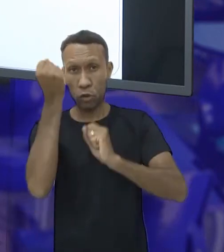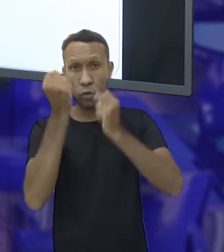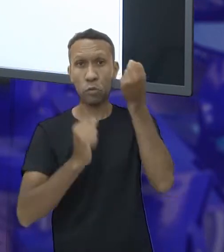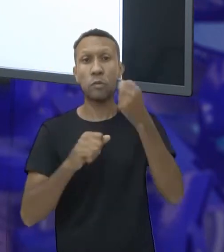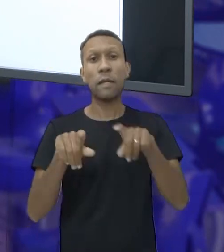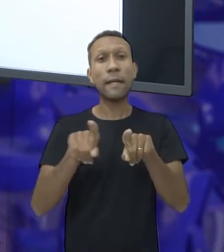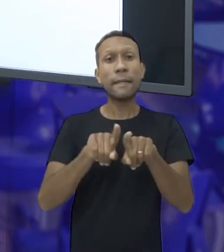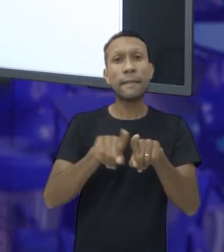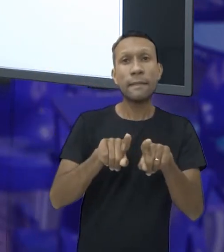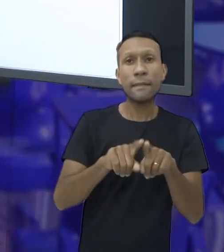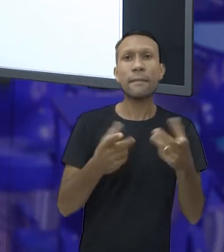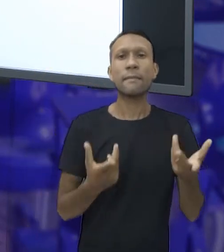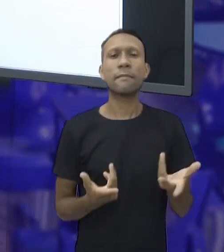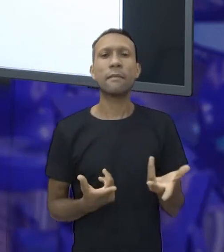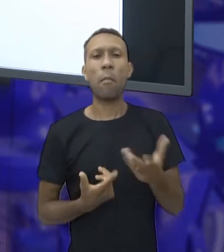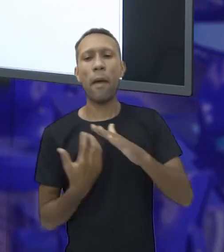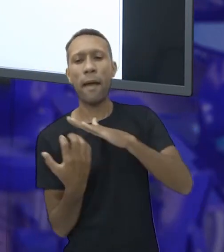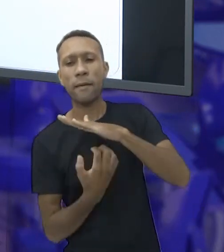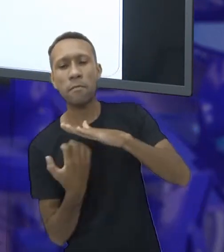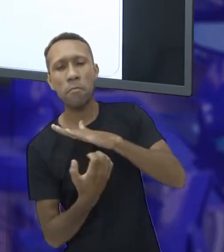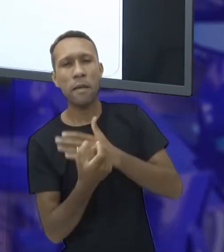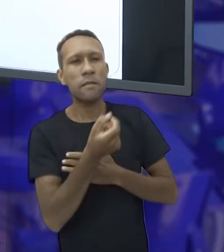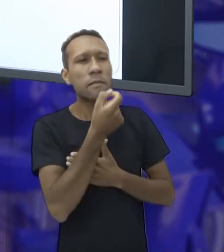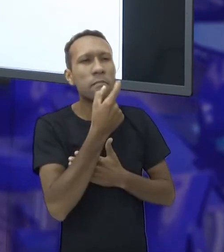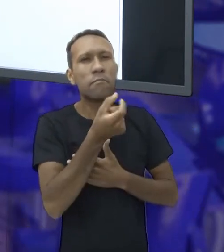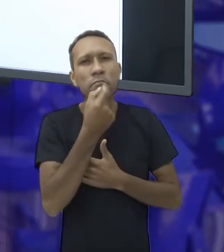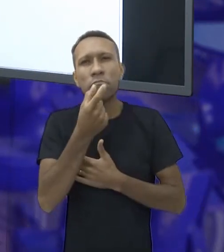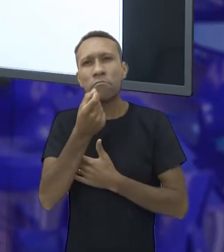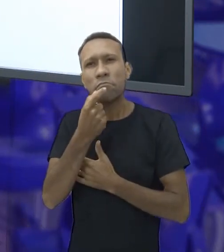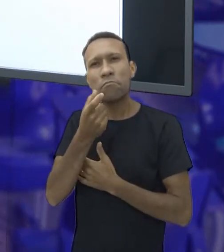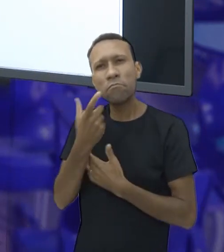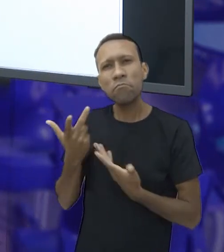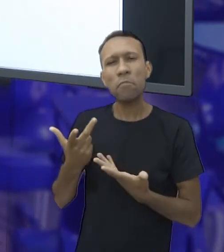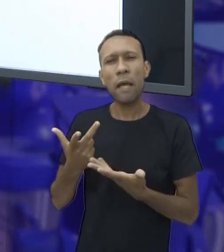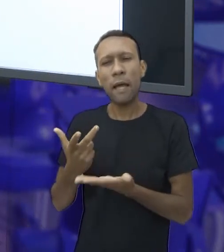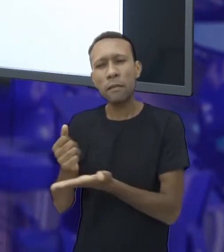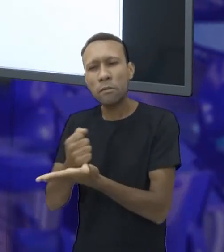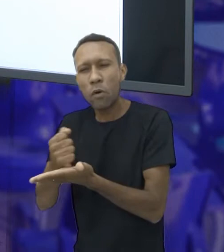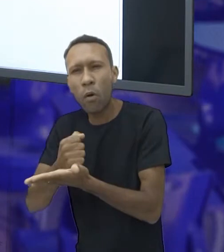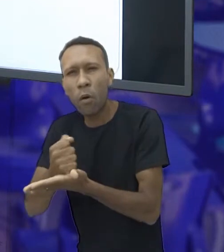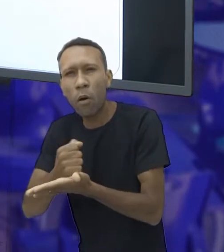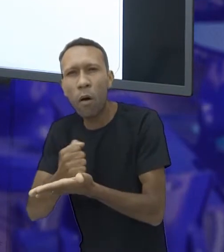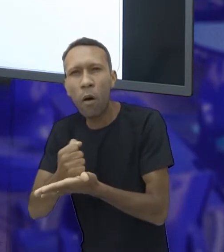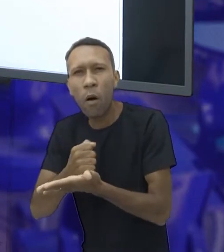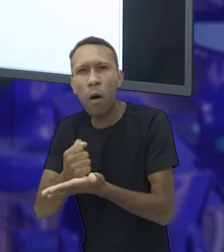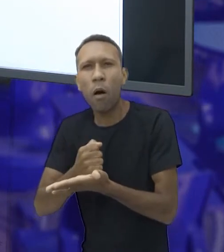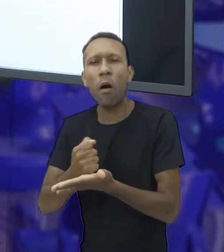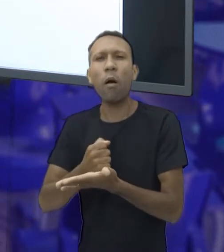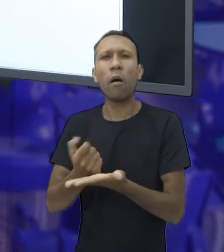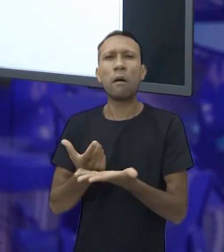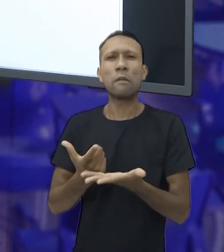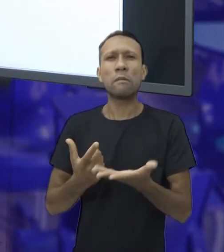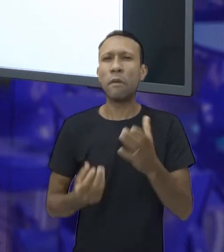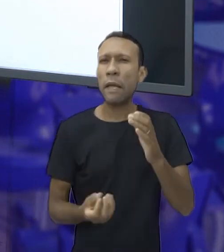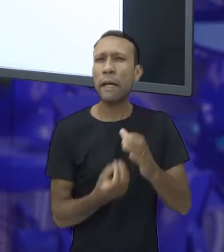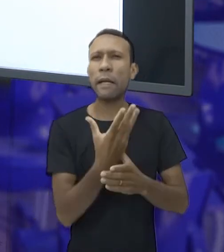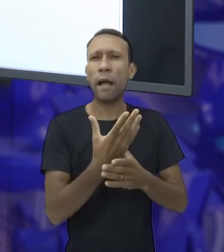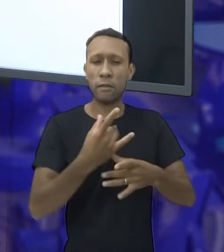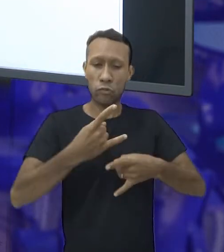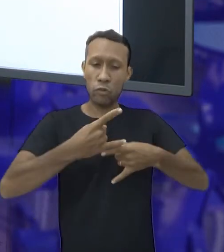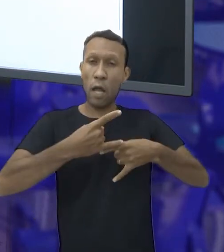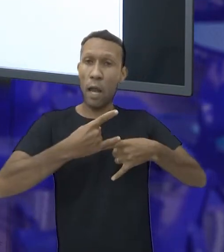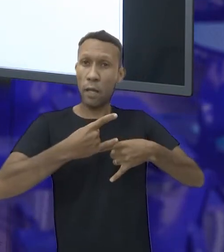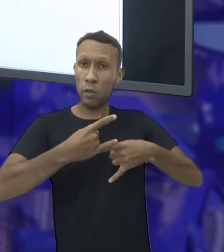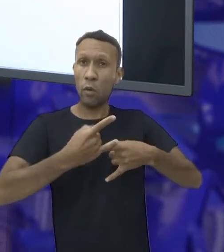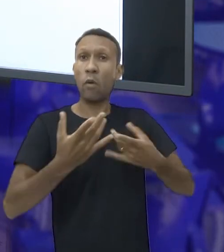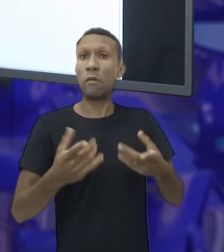melhorias nas condições médico-hospitalares e higiênico-sanitárias, a clonagem, o desenvolvimento de células-tronco, etc. e tal.